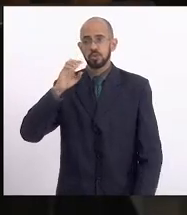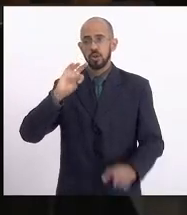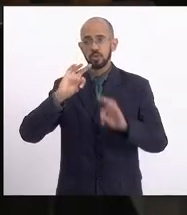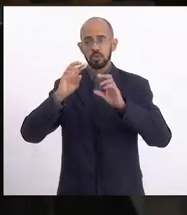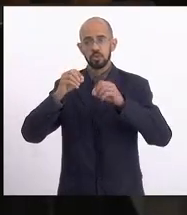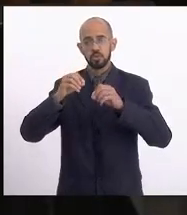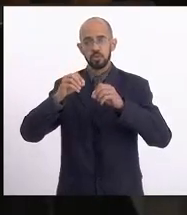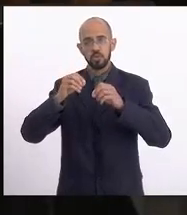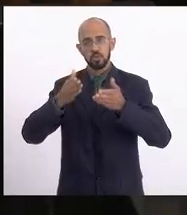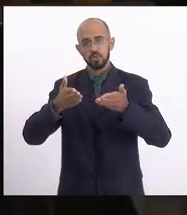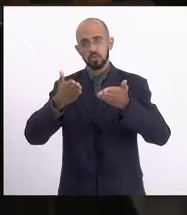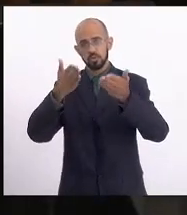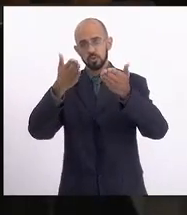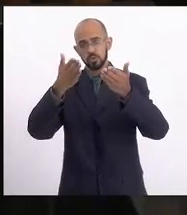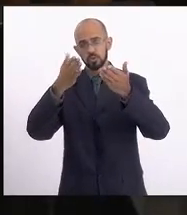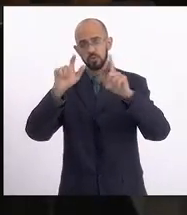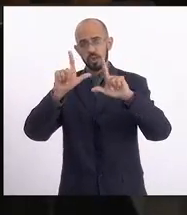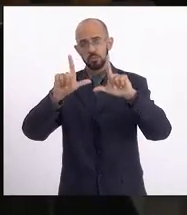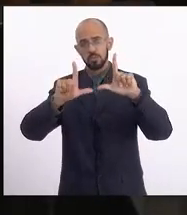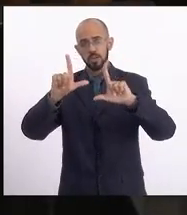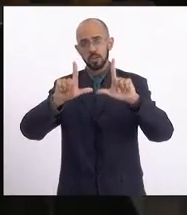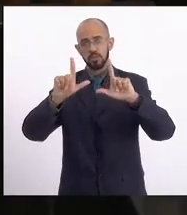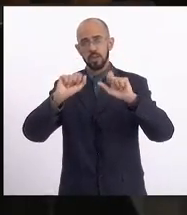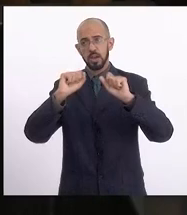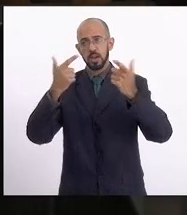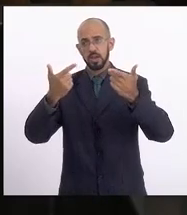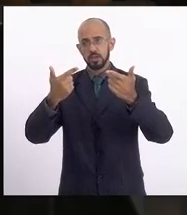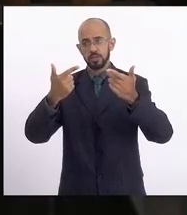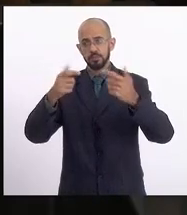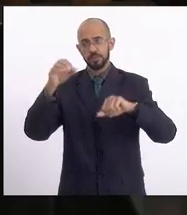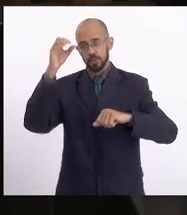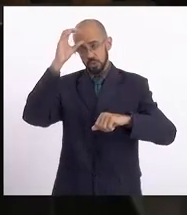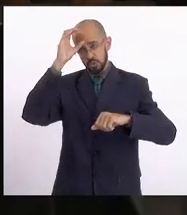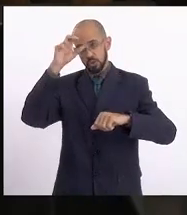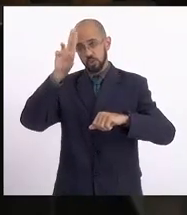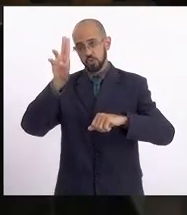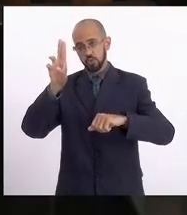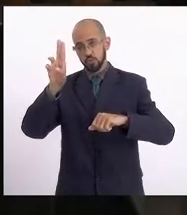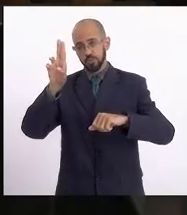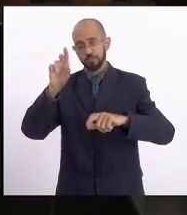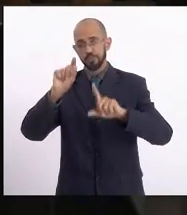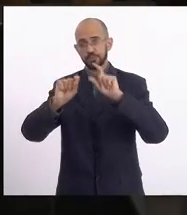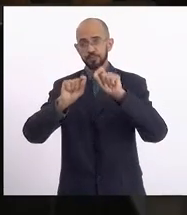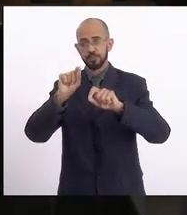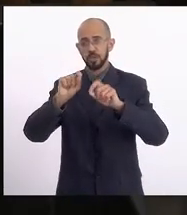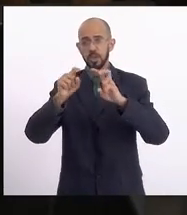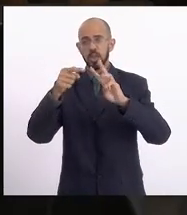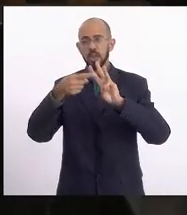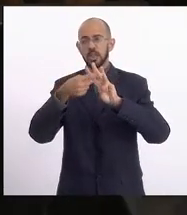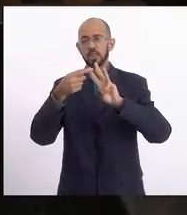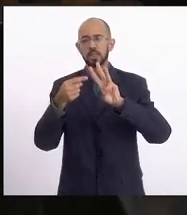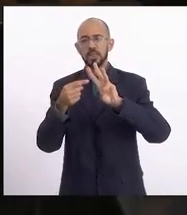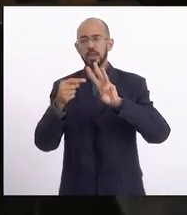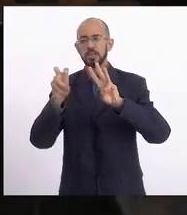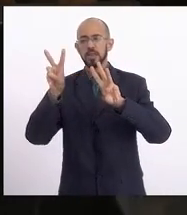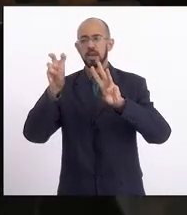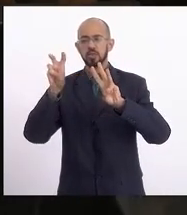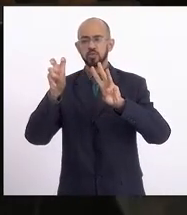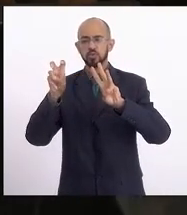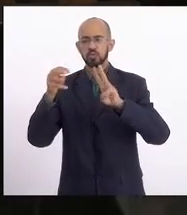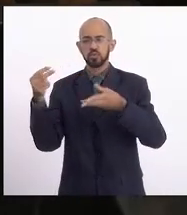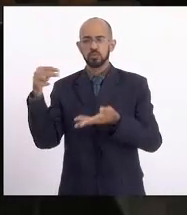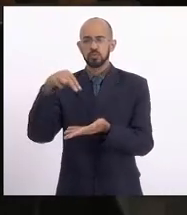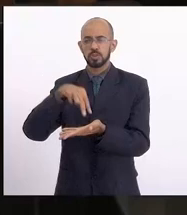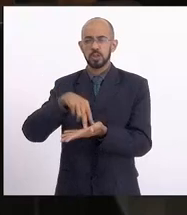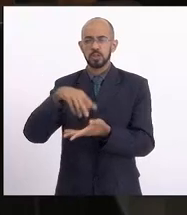da TV Alerj, Tiaju, três assuntos me trazem ao plenário dessa casa